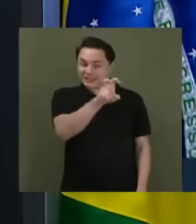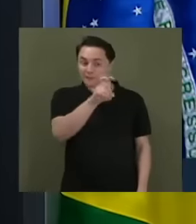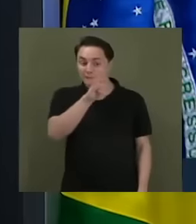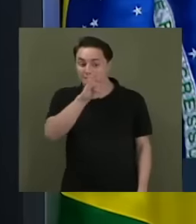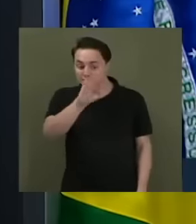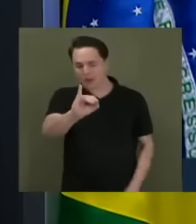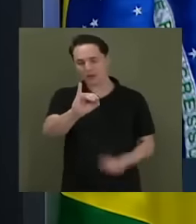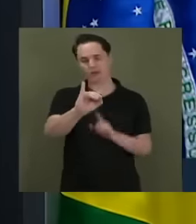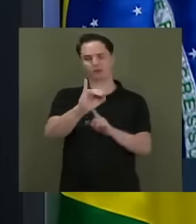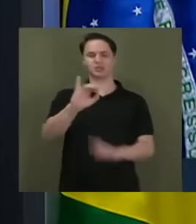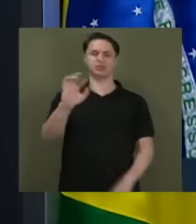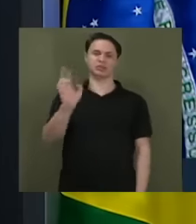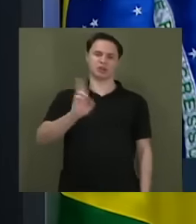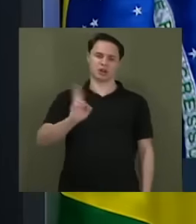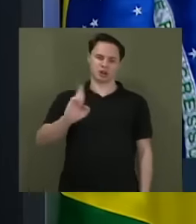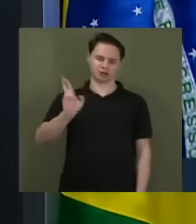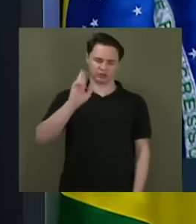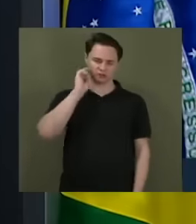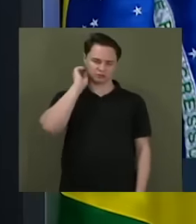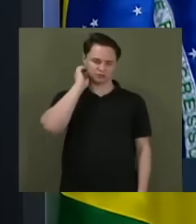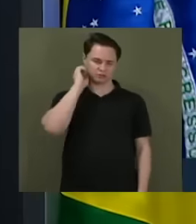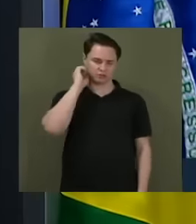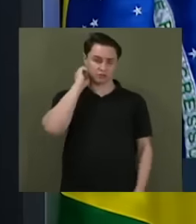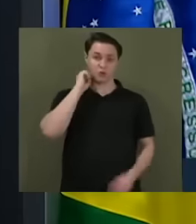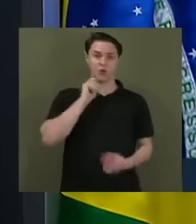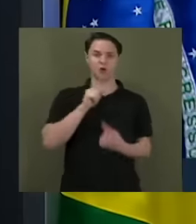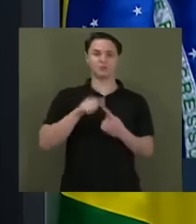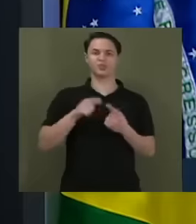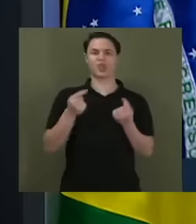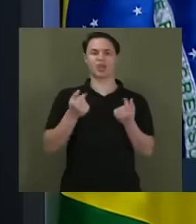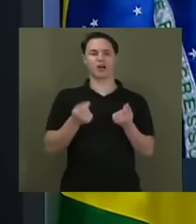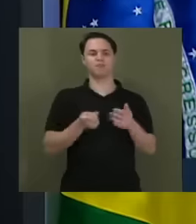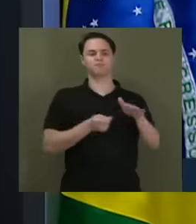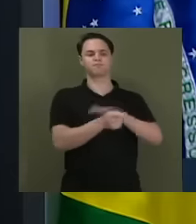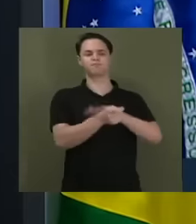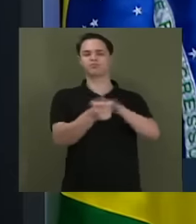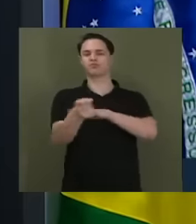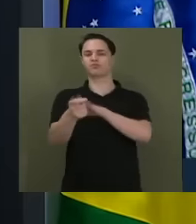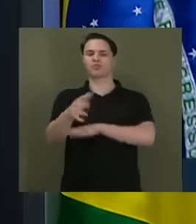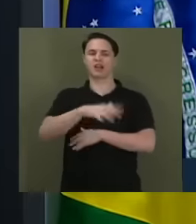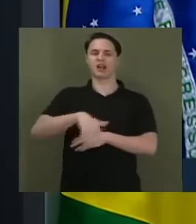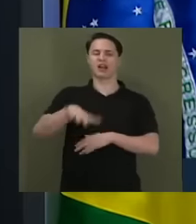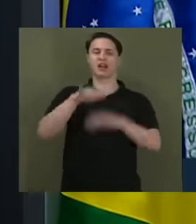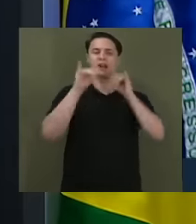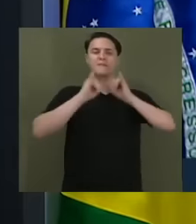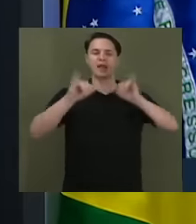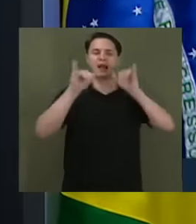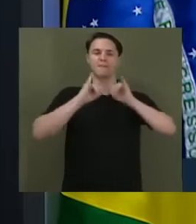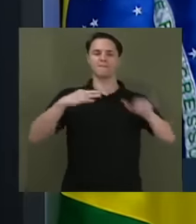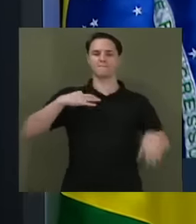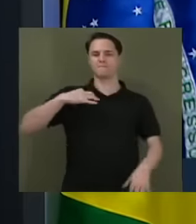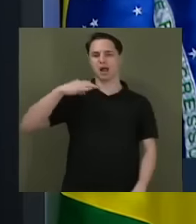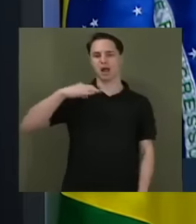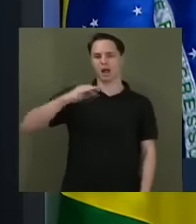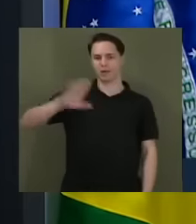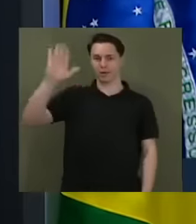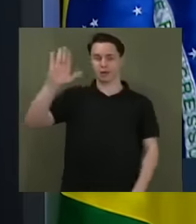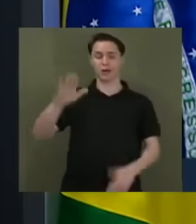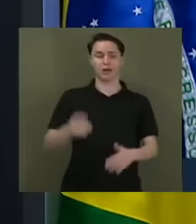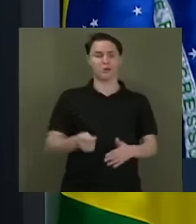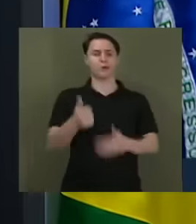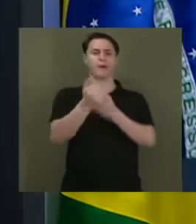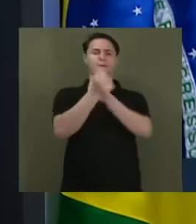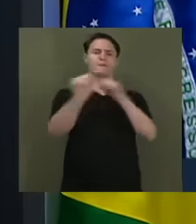de reais para gastar nas campanhas para prefeito e vereadores será praticamente impossível